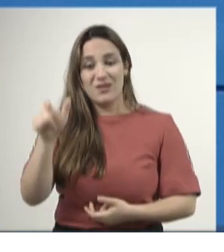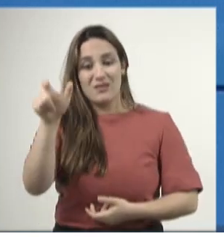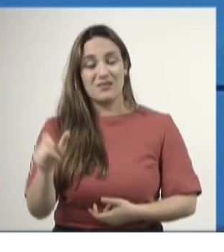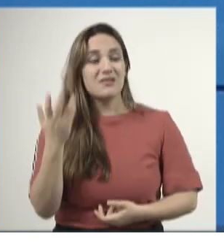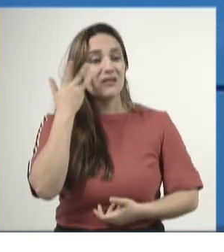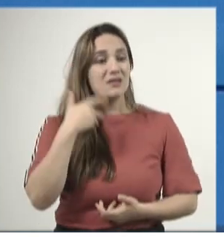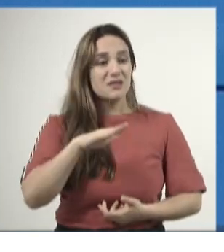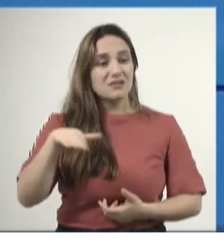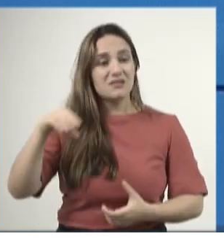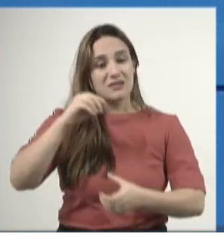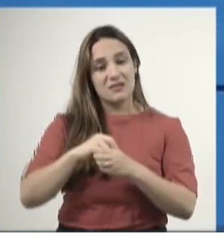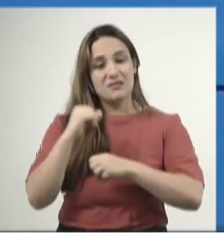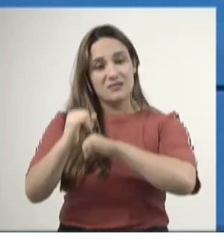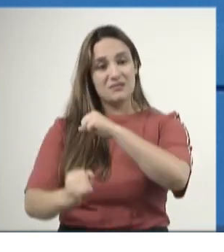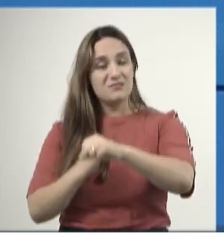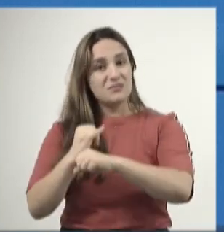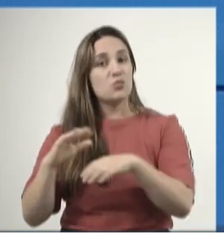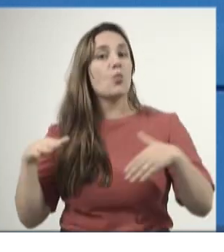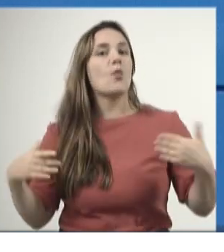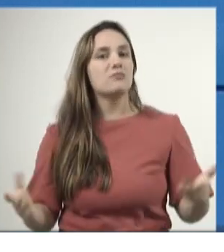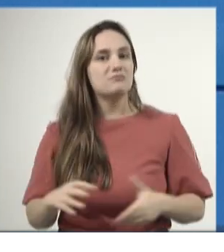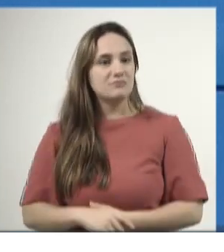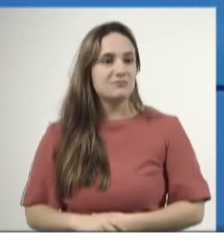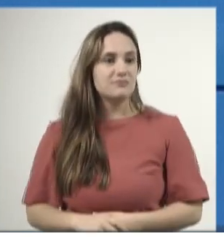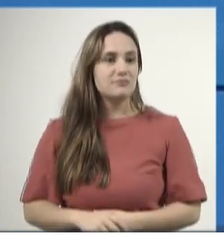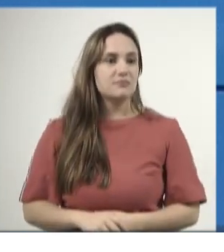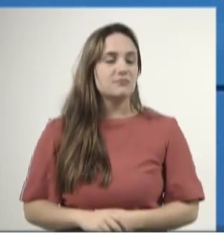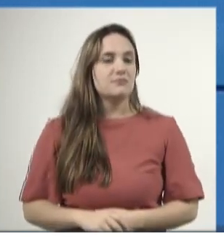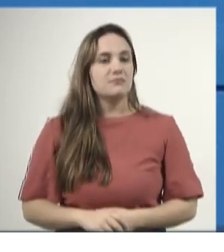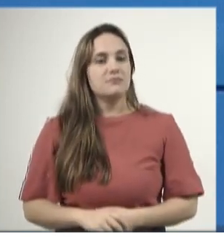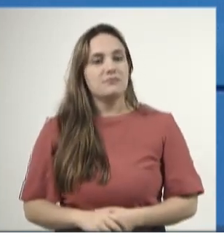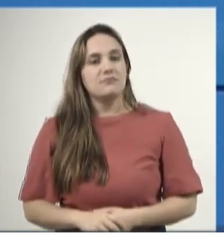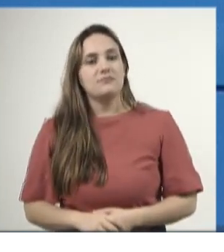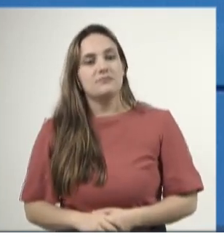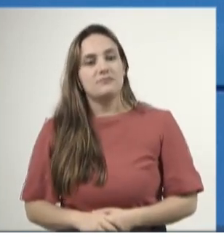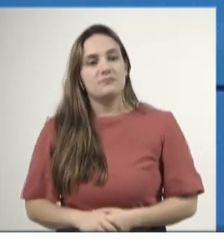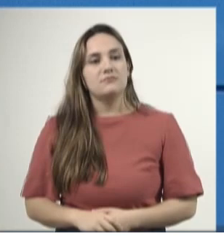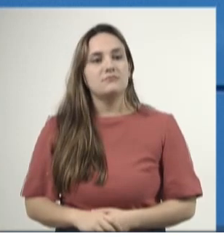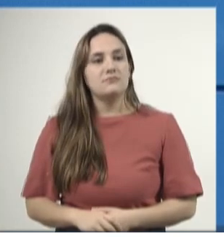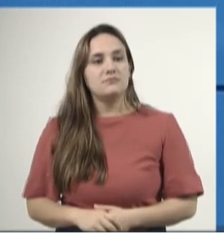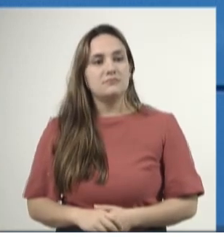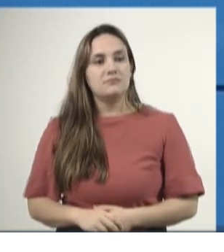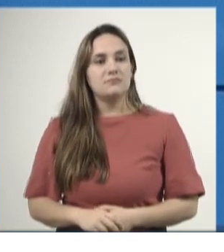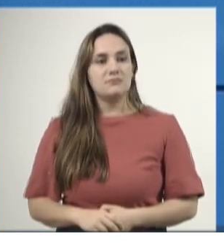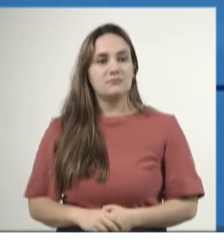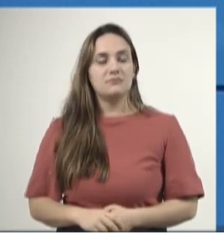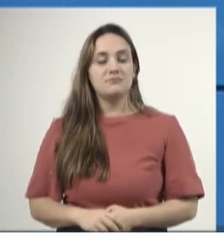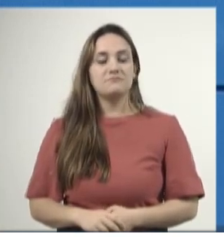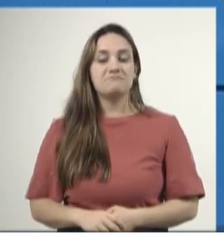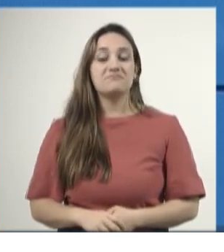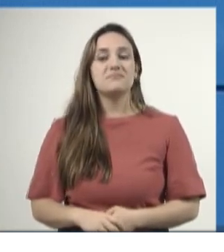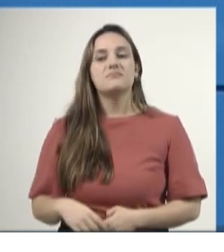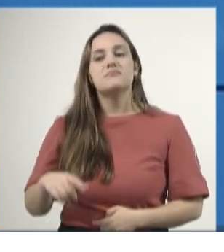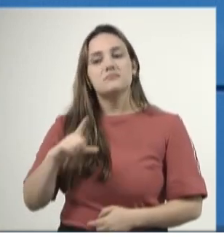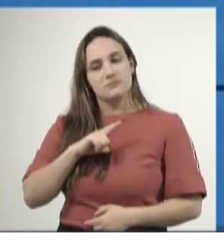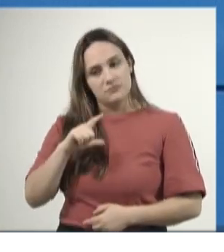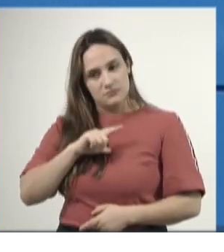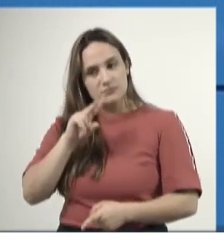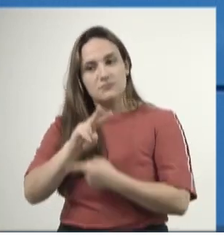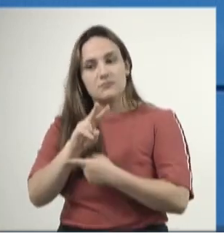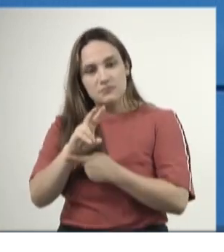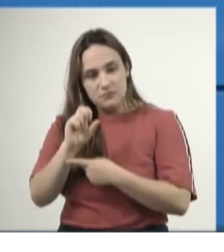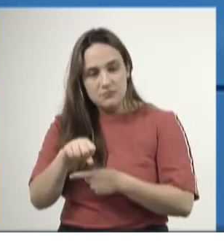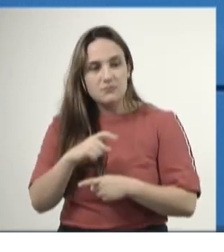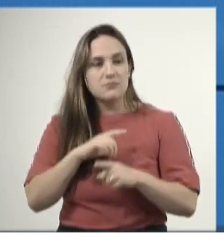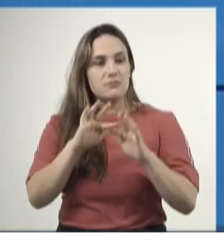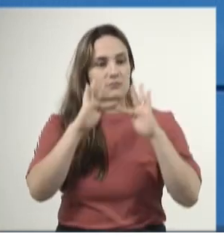criança virtual? É claro que a rede de proteção que é construída sobre ela, e aí temos